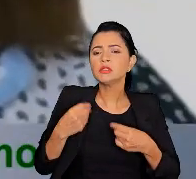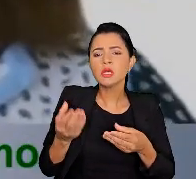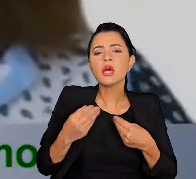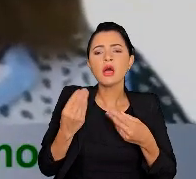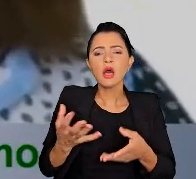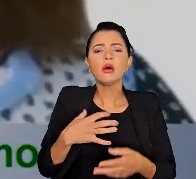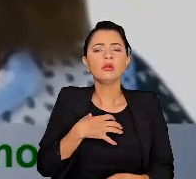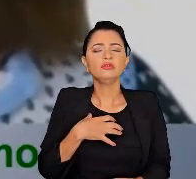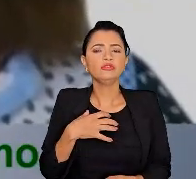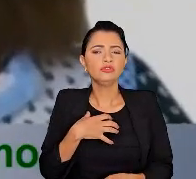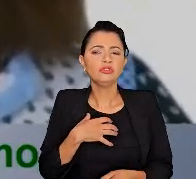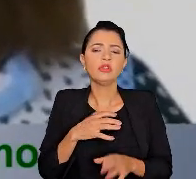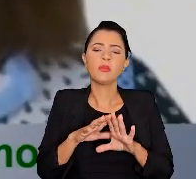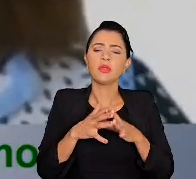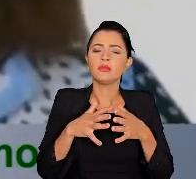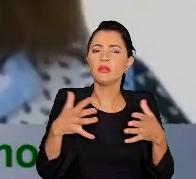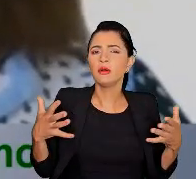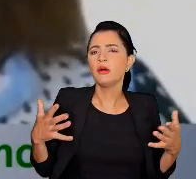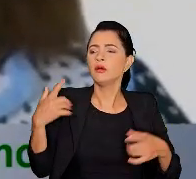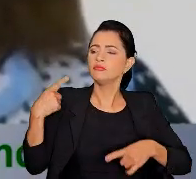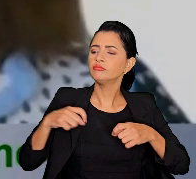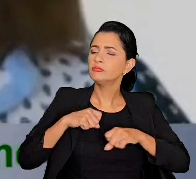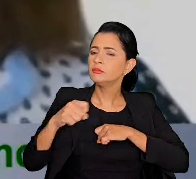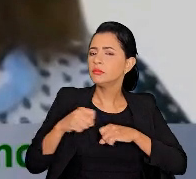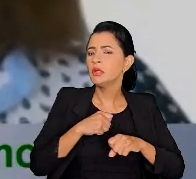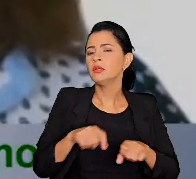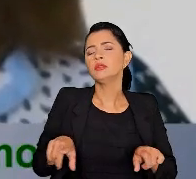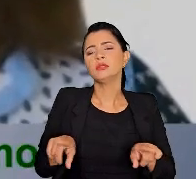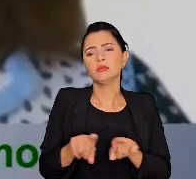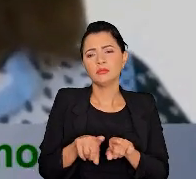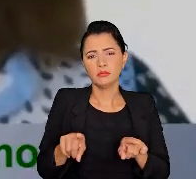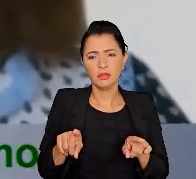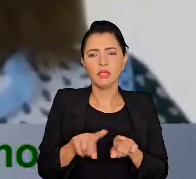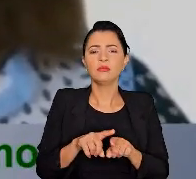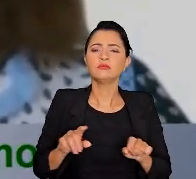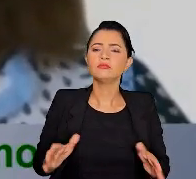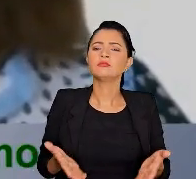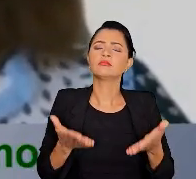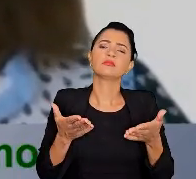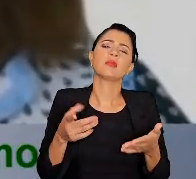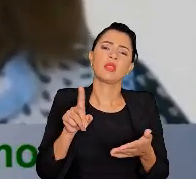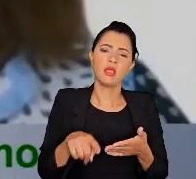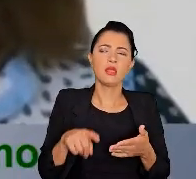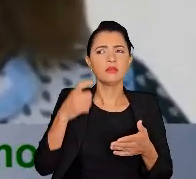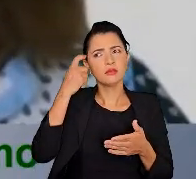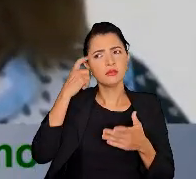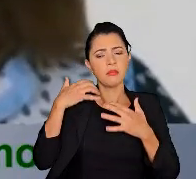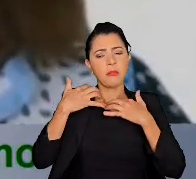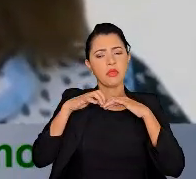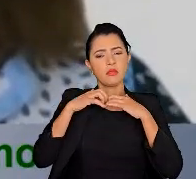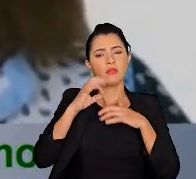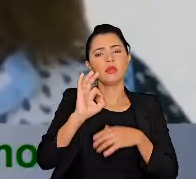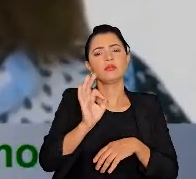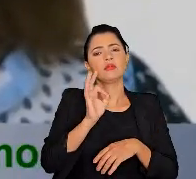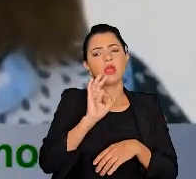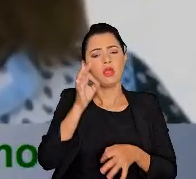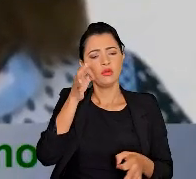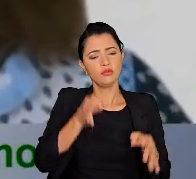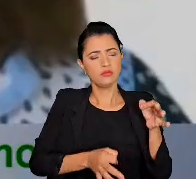de ampliar o debate e propiciar essas reflexões, né? O